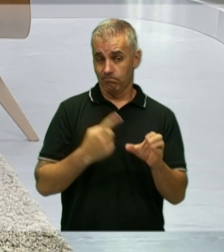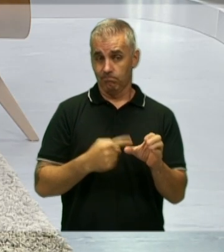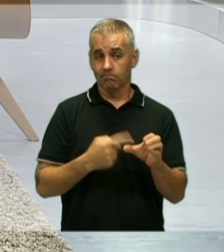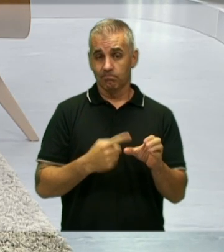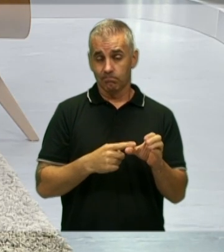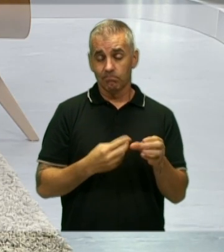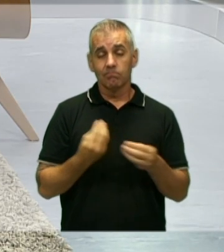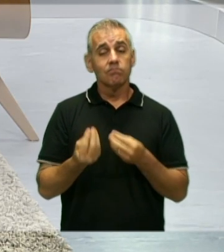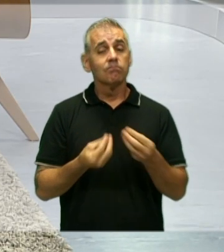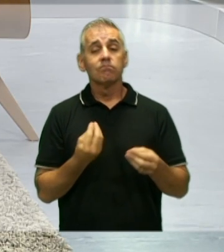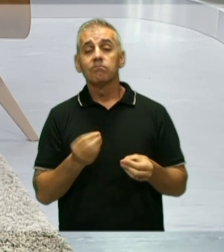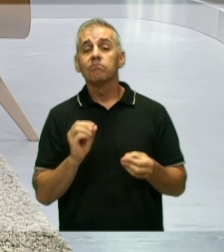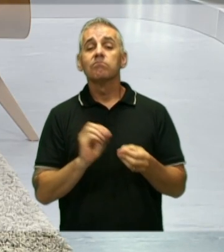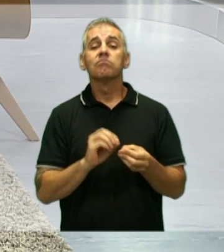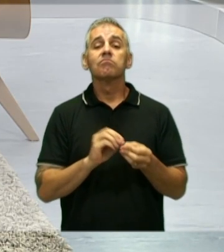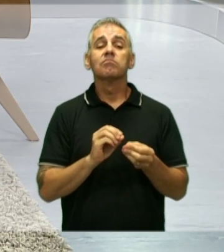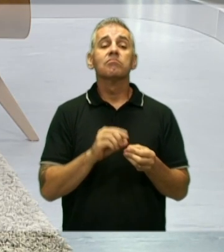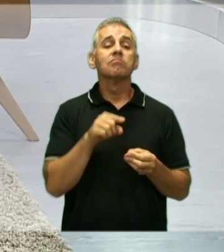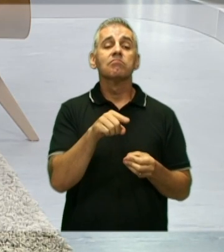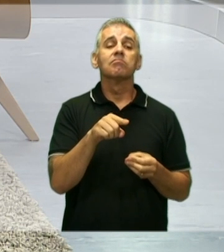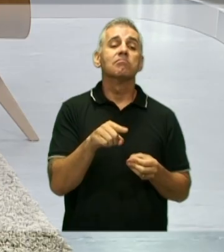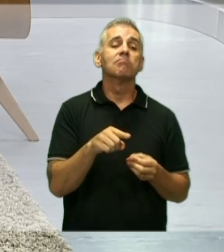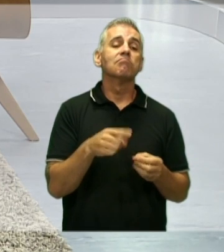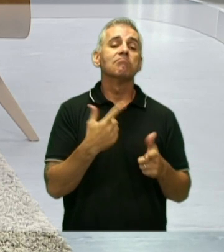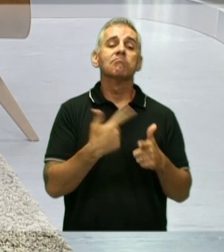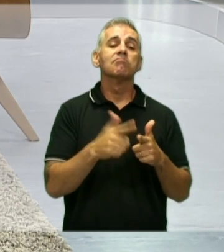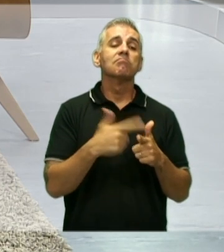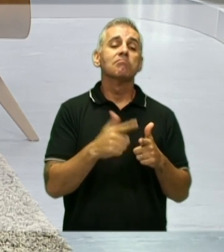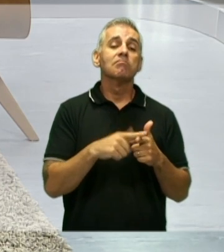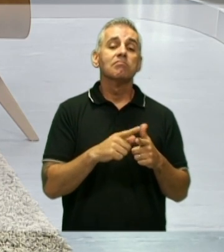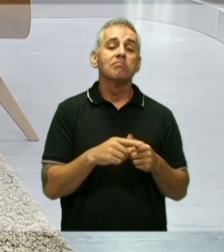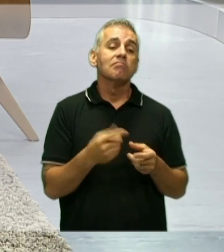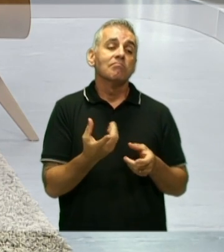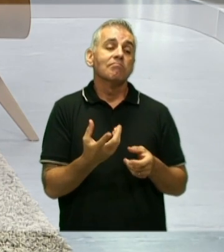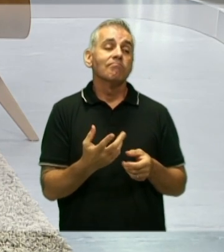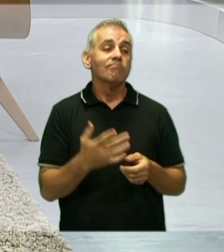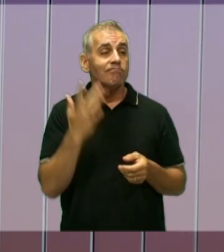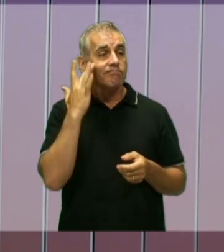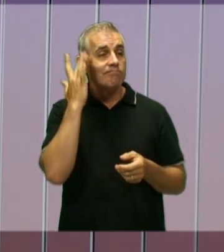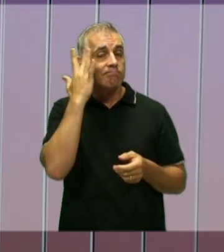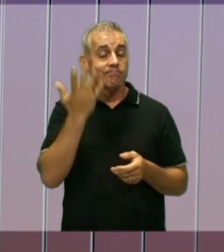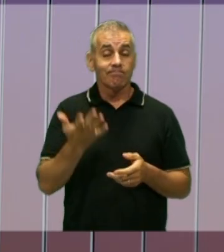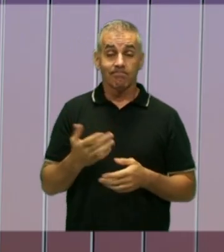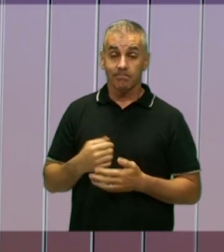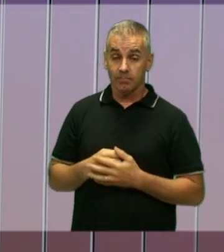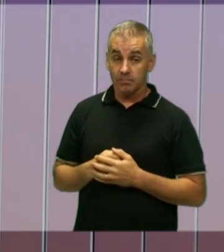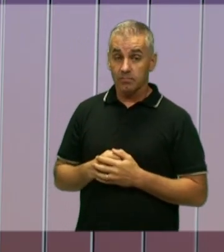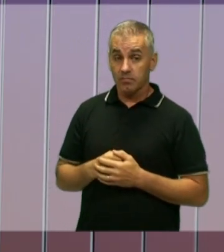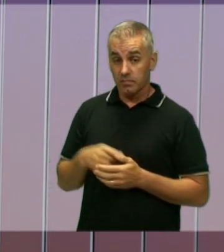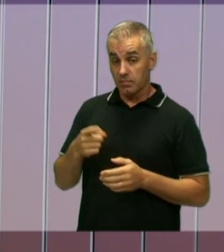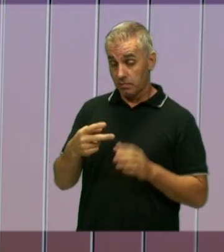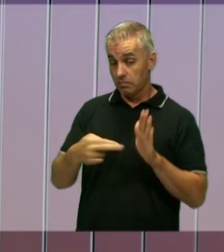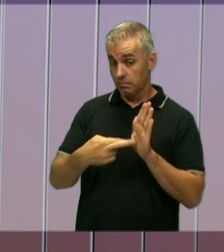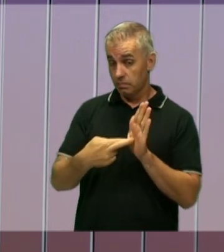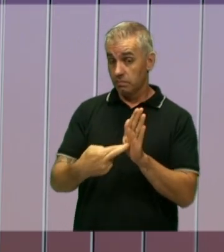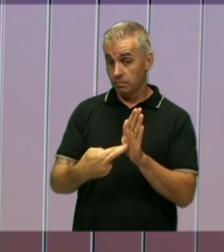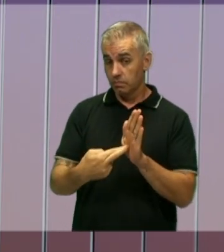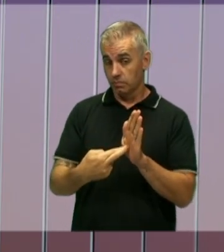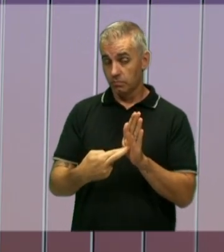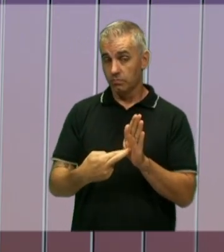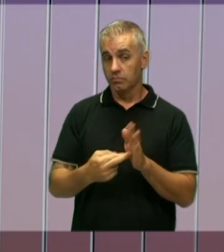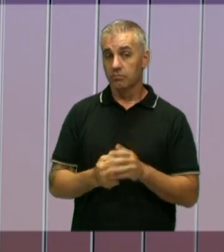esse problema? O que dá para ser feito ainda e a sua expectativa para a solução? Maurício, eu trouxe esse requerimento